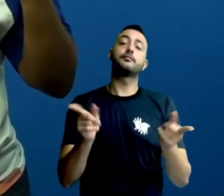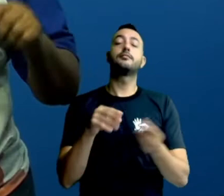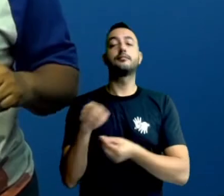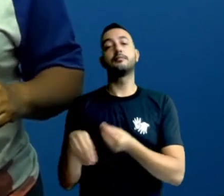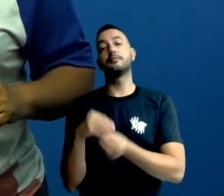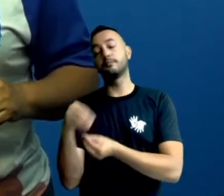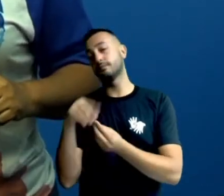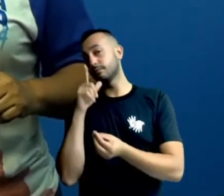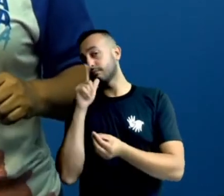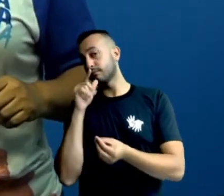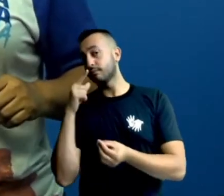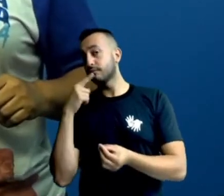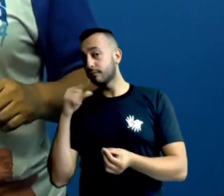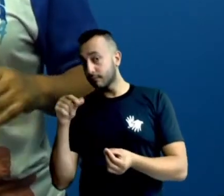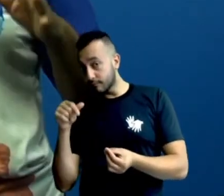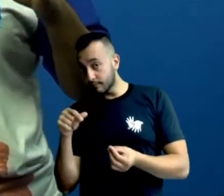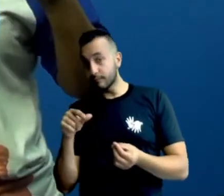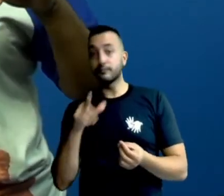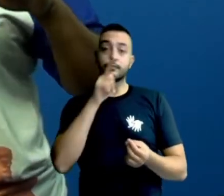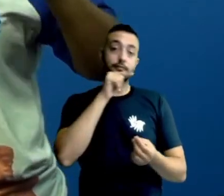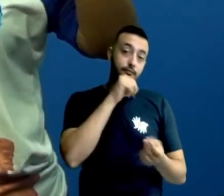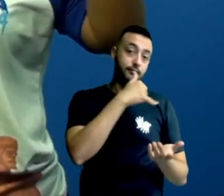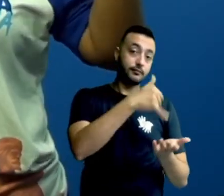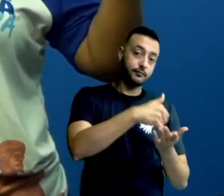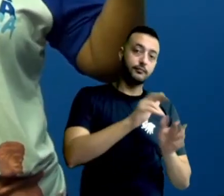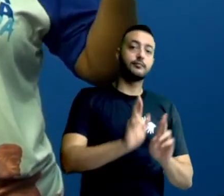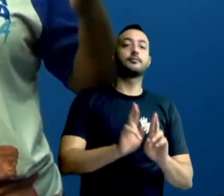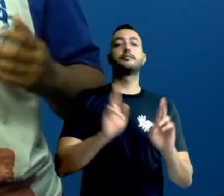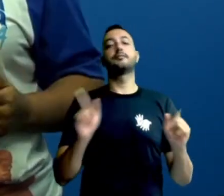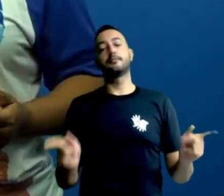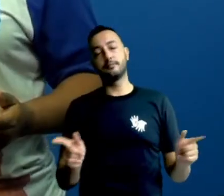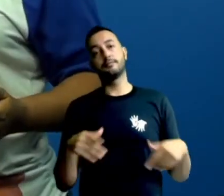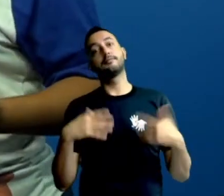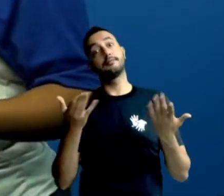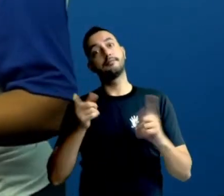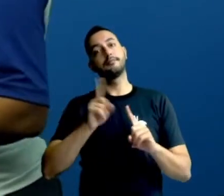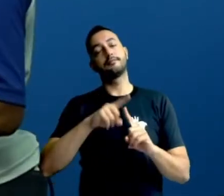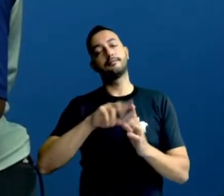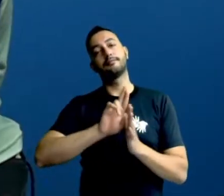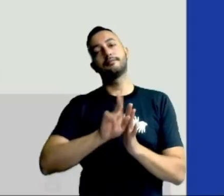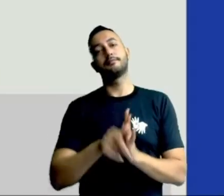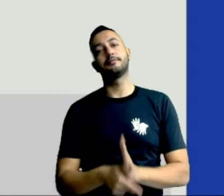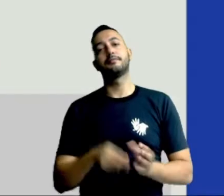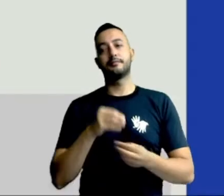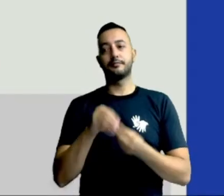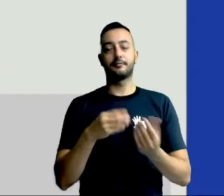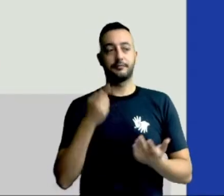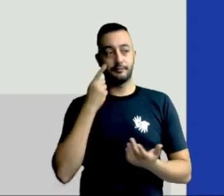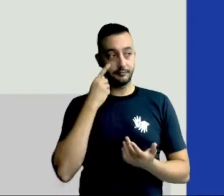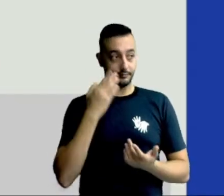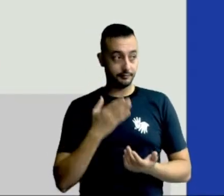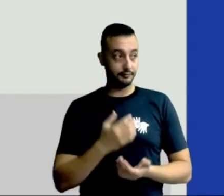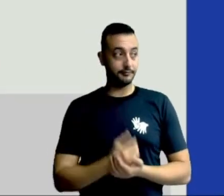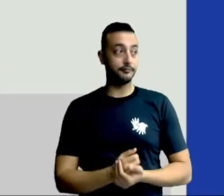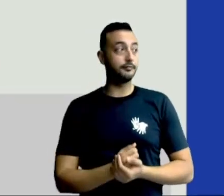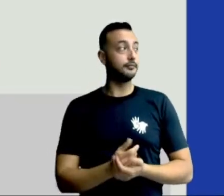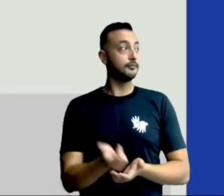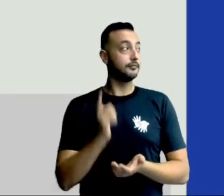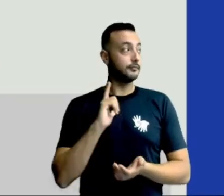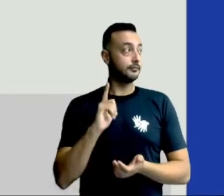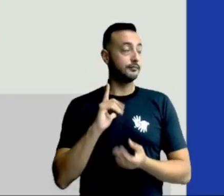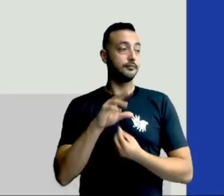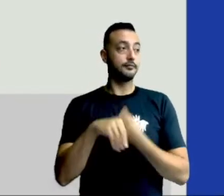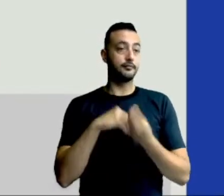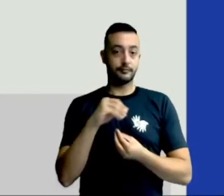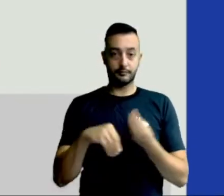da água com sal. E nós vamos descobrir porque existem tipos de mistura. Vamos lá? Vem para cá. Ó, existe